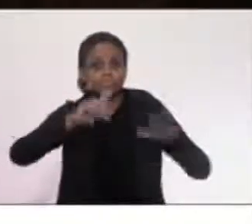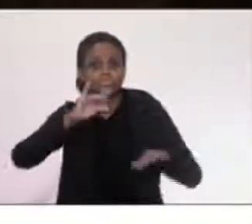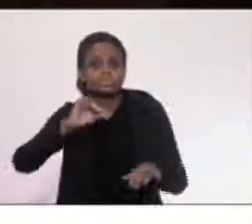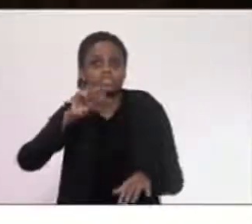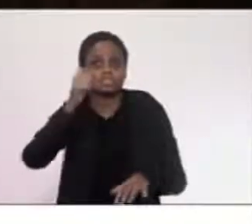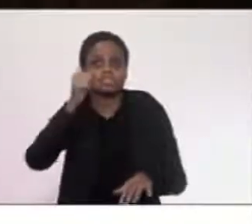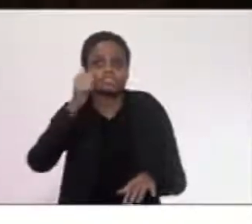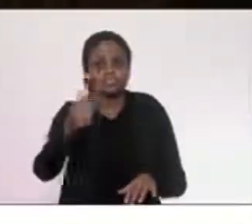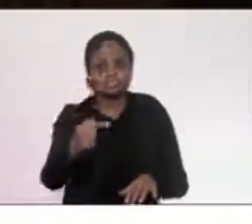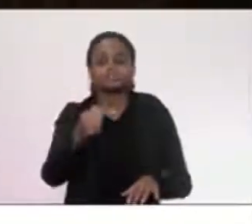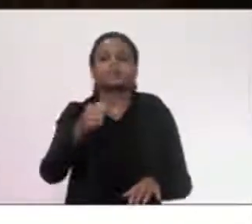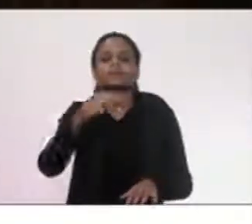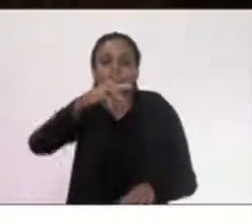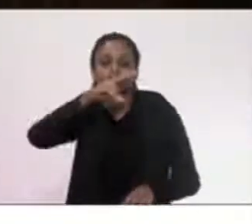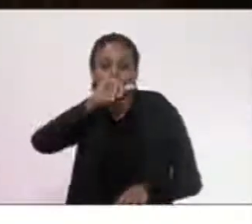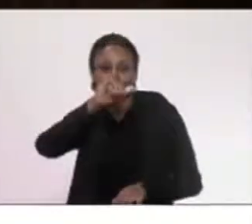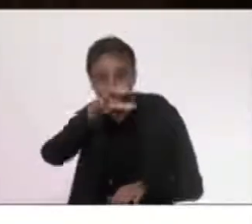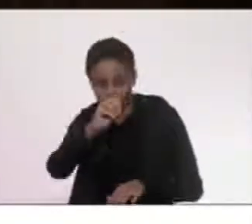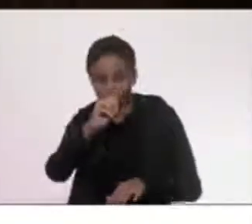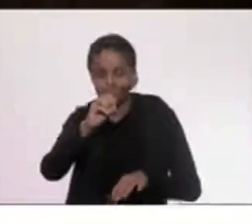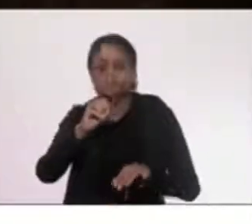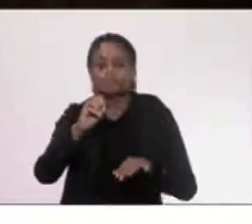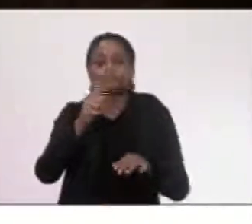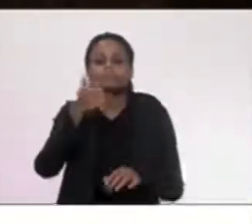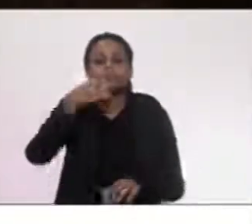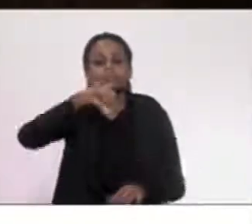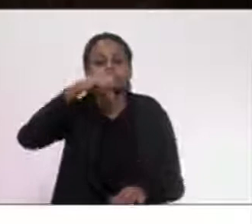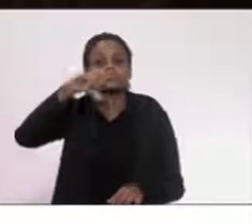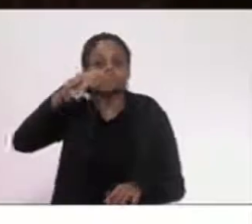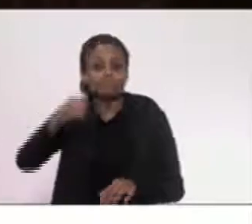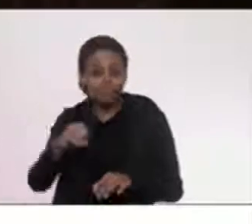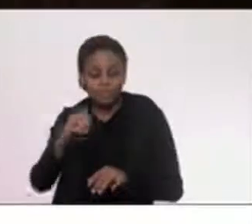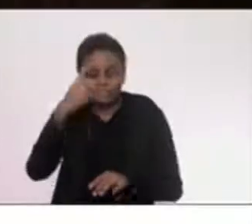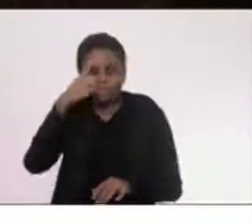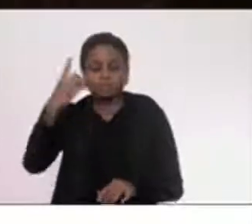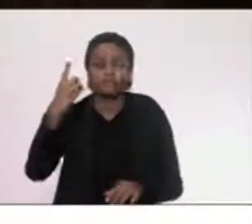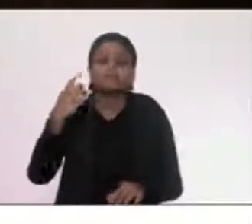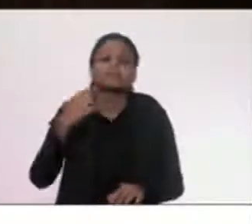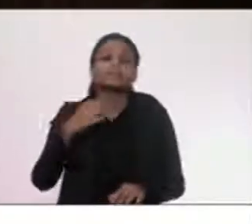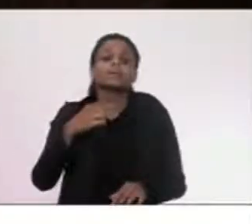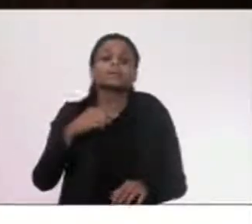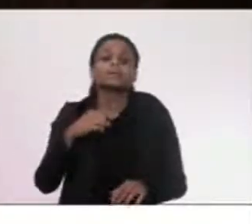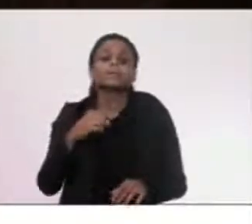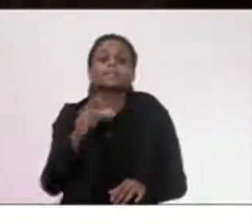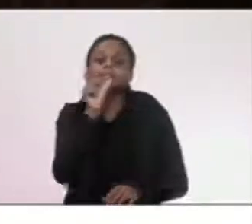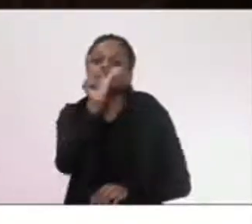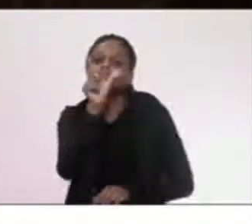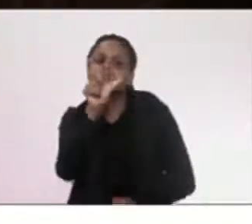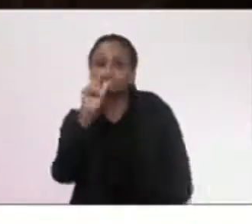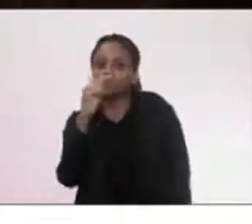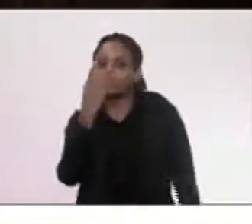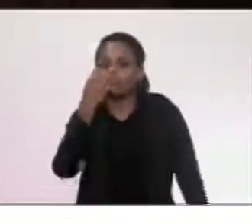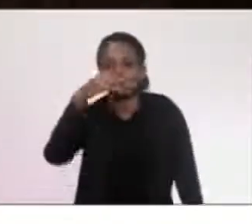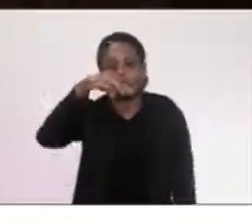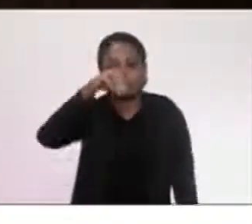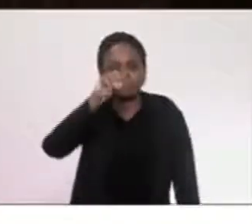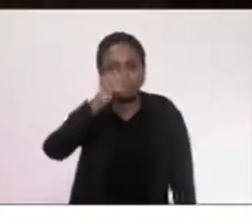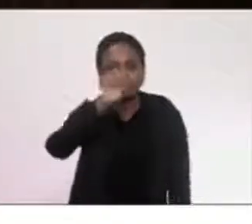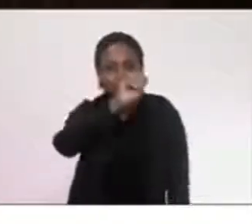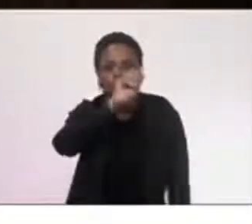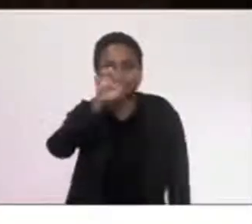relembra 17 de maio de 1990, em que o termo homossexualismo passou a